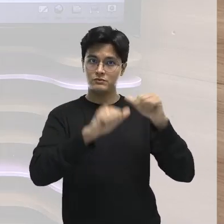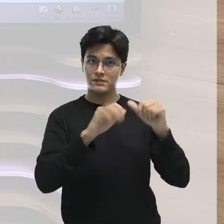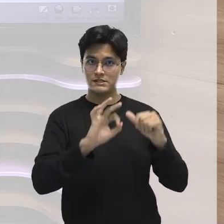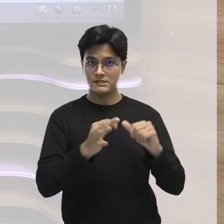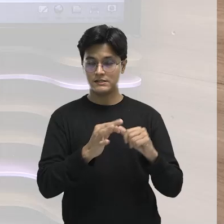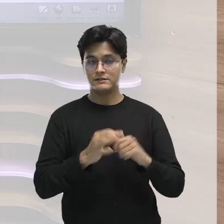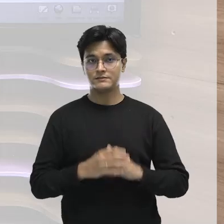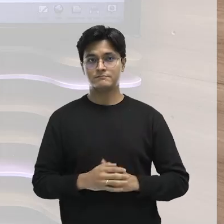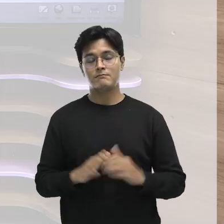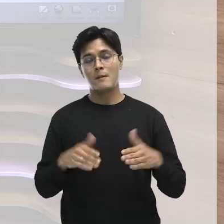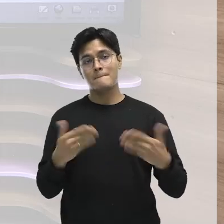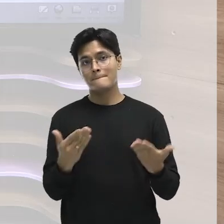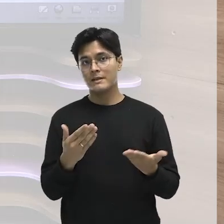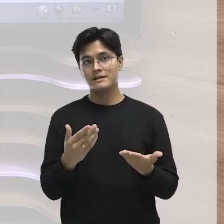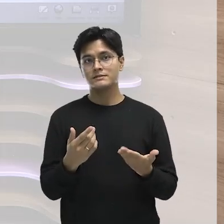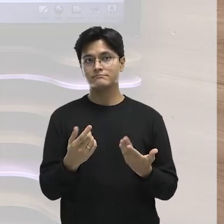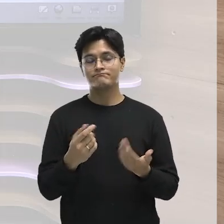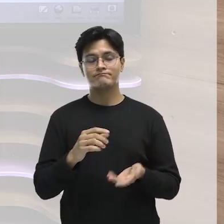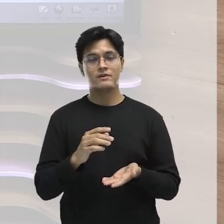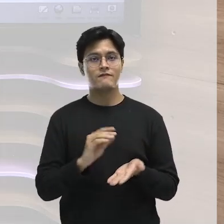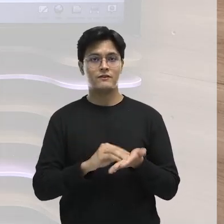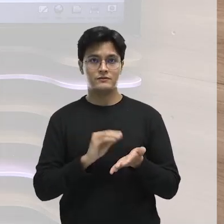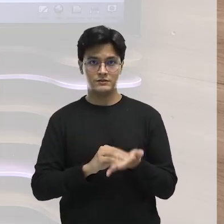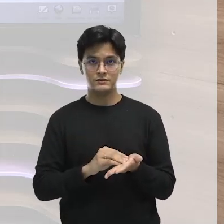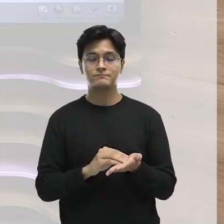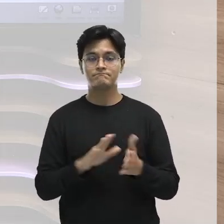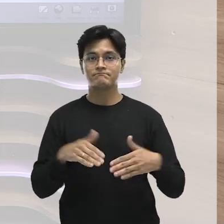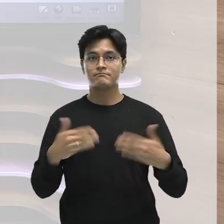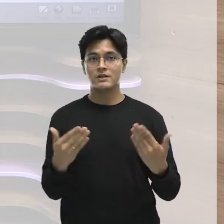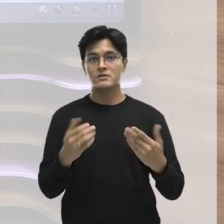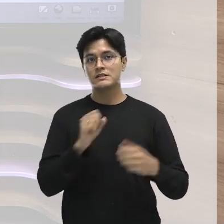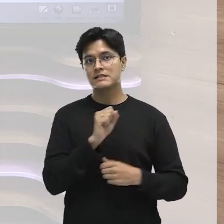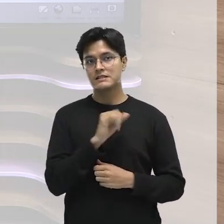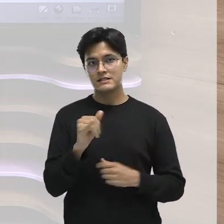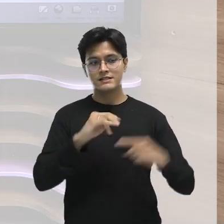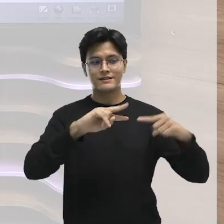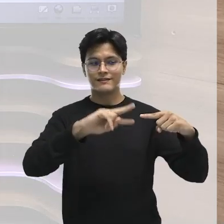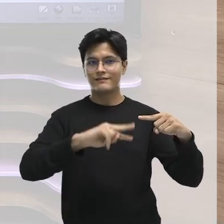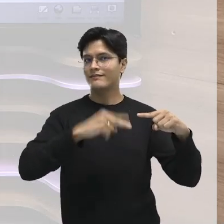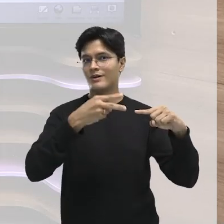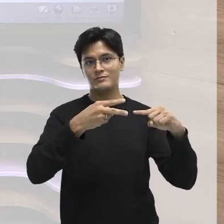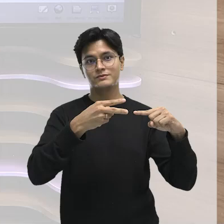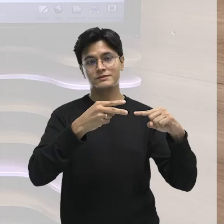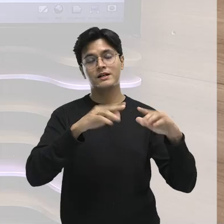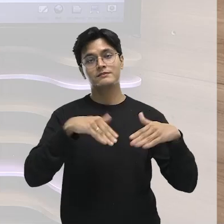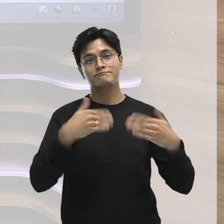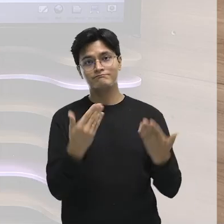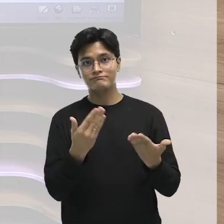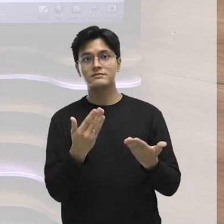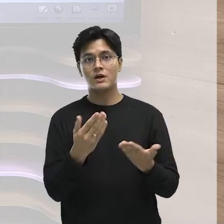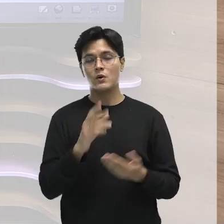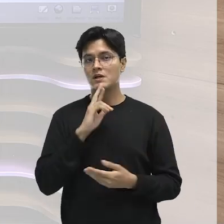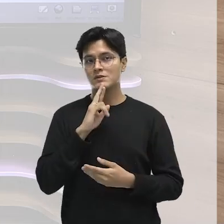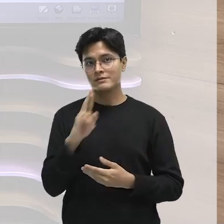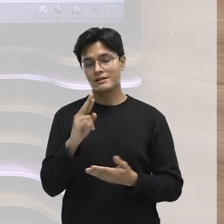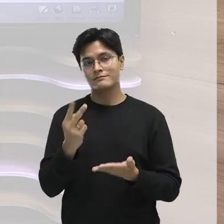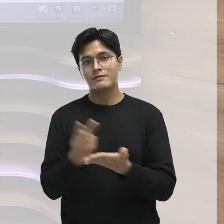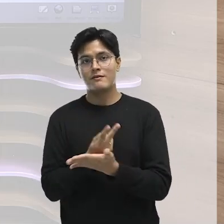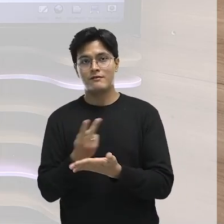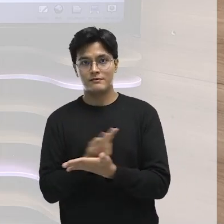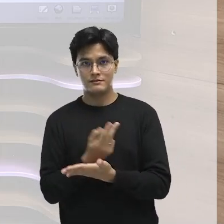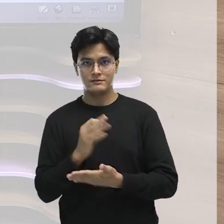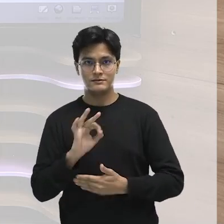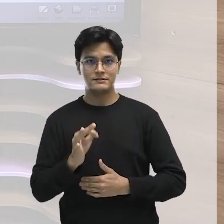vejam que não invertendo a fração, o resultado ó, ele vai dar fora da realidade. Ou seja, ele não vai